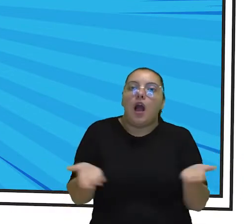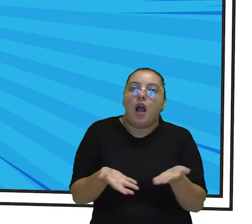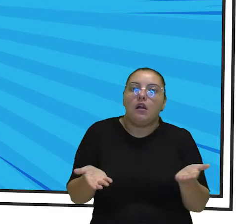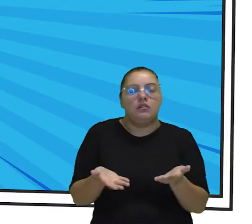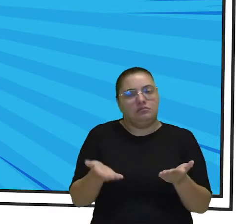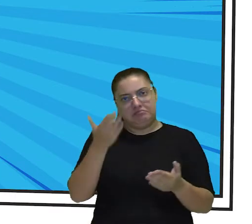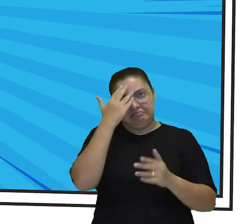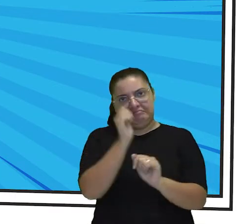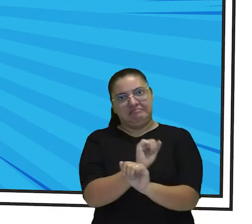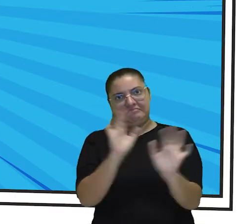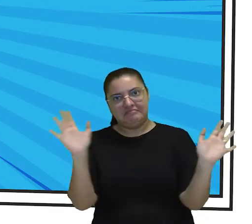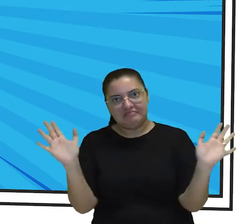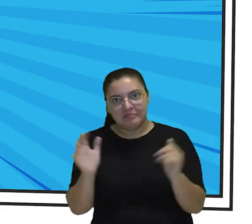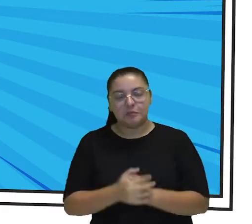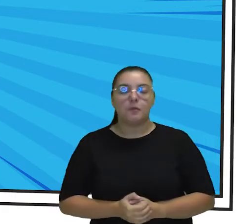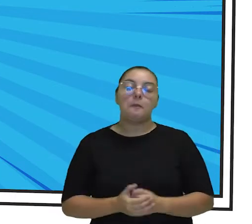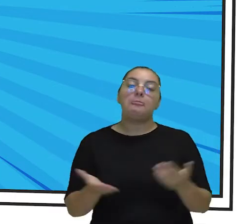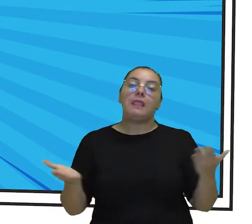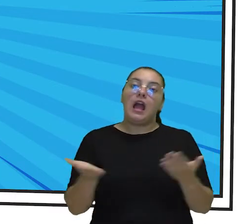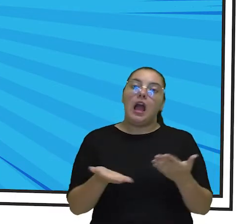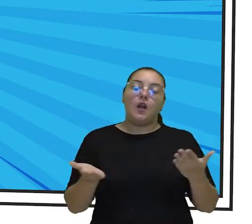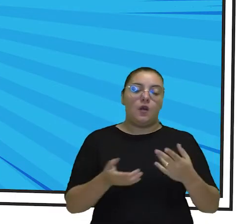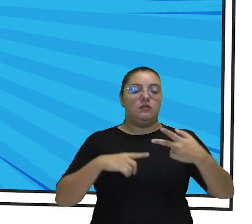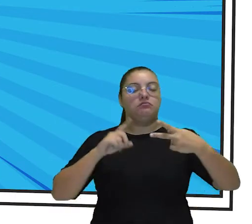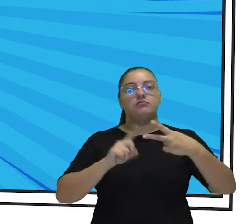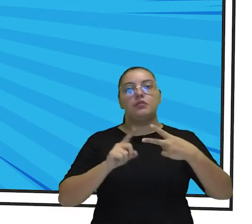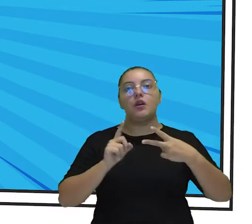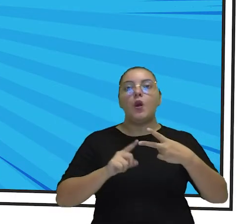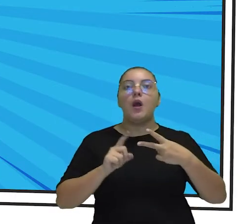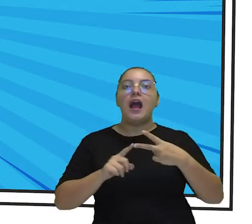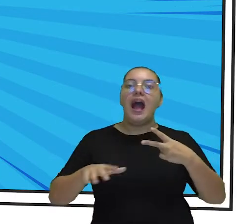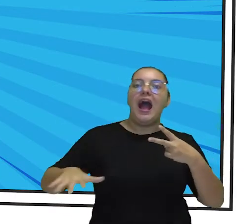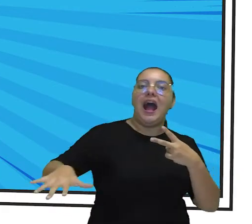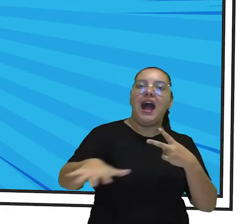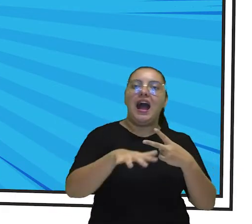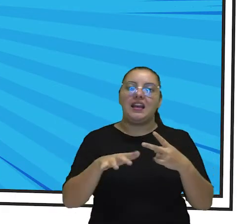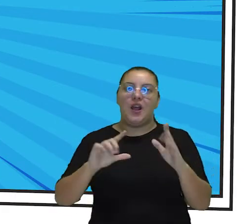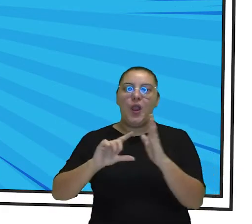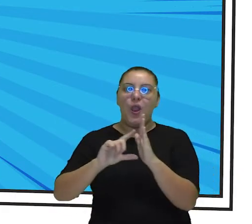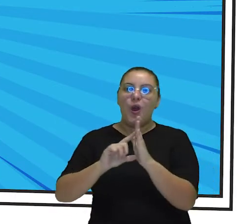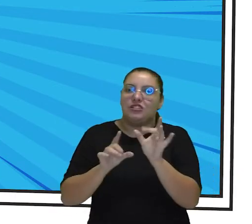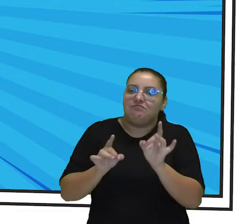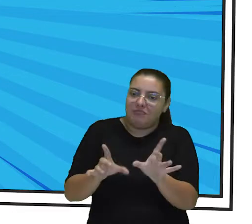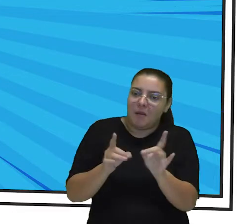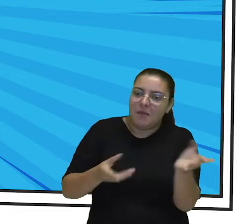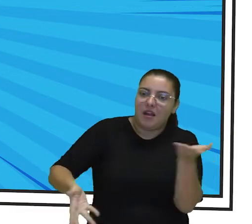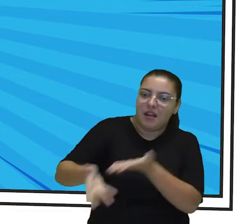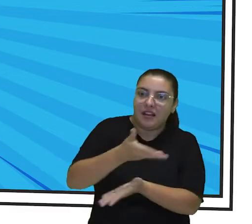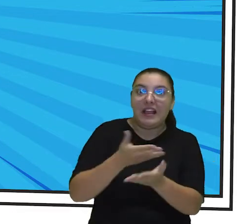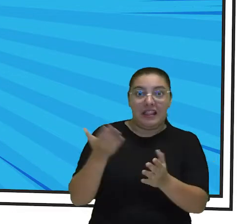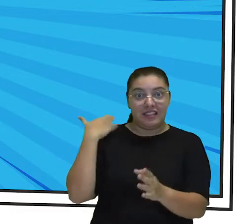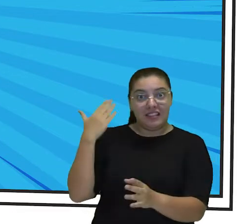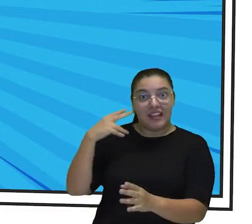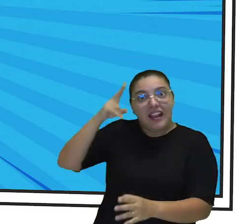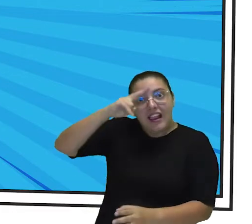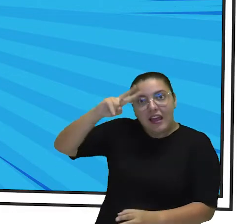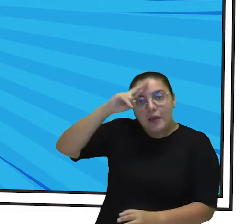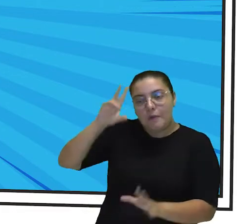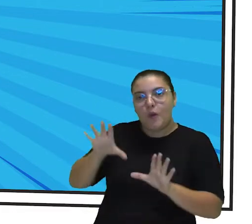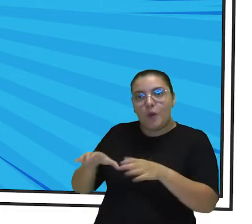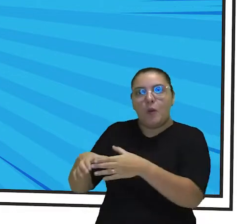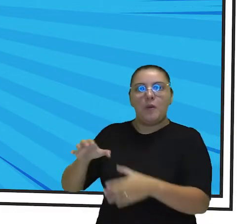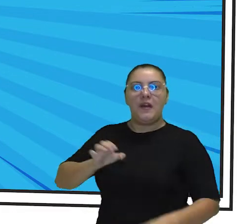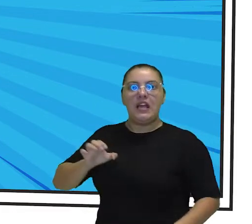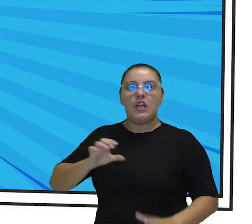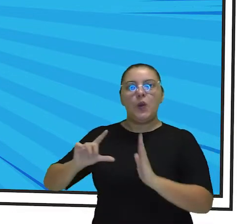bem entendida. Na segunda abordagem tem o renascimento comercial, que eu acabei de fazer essa abordagem quando eu lembro da classe